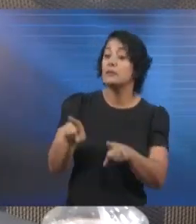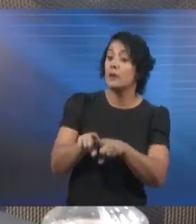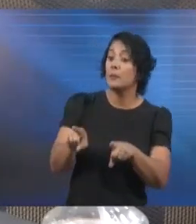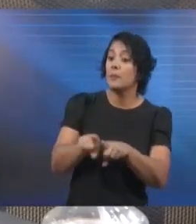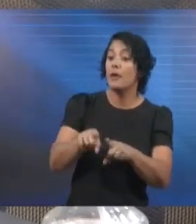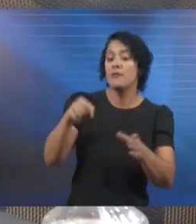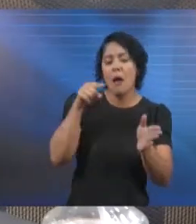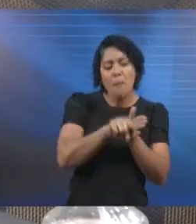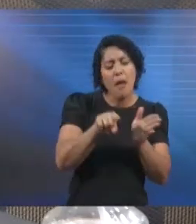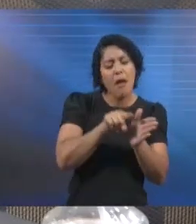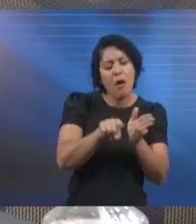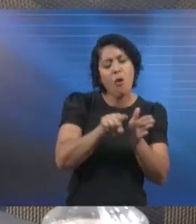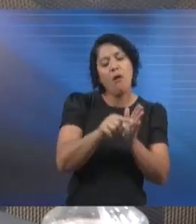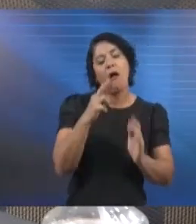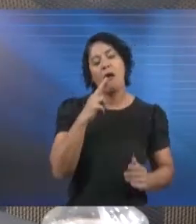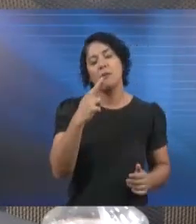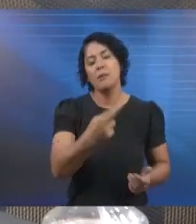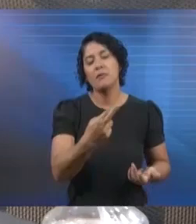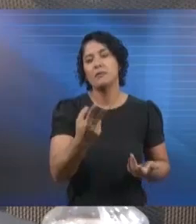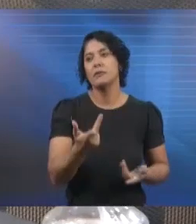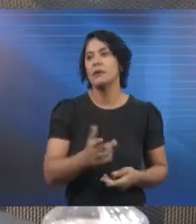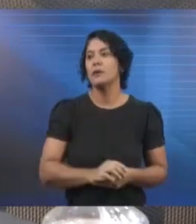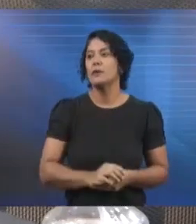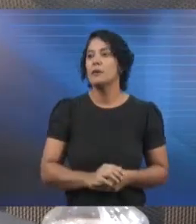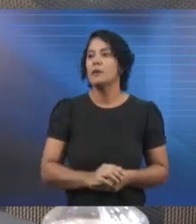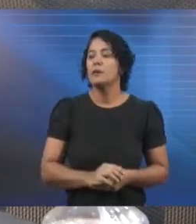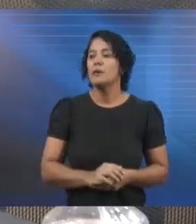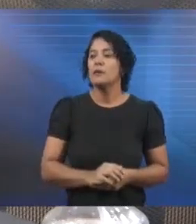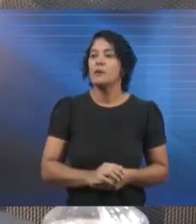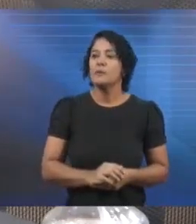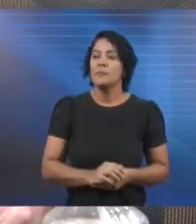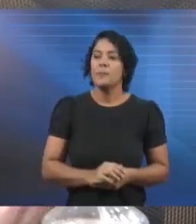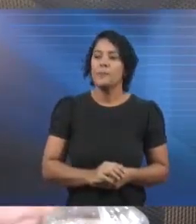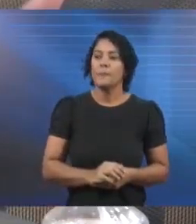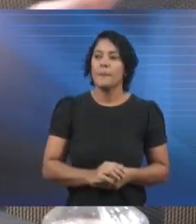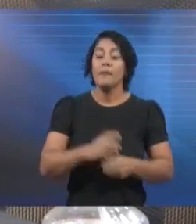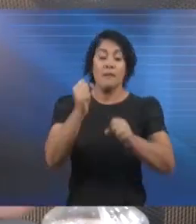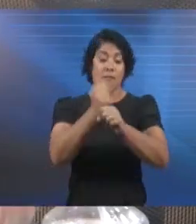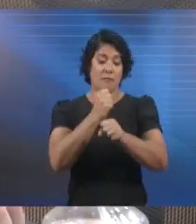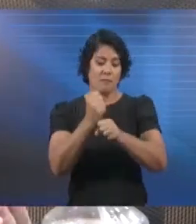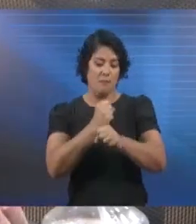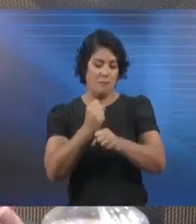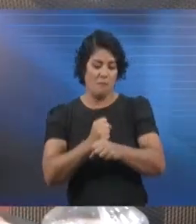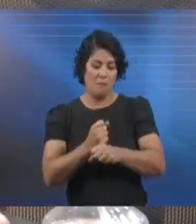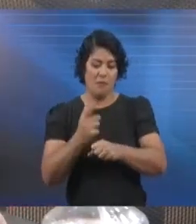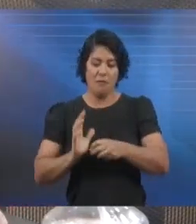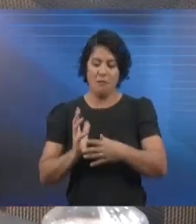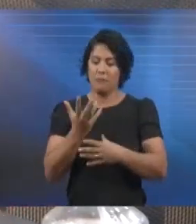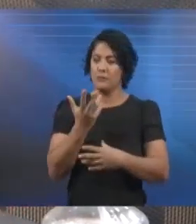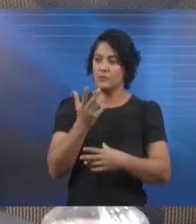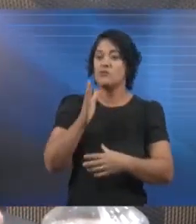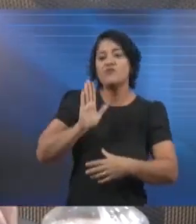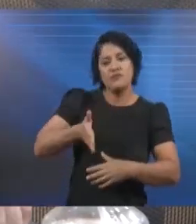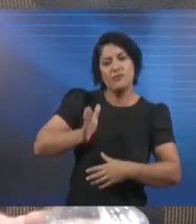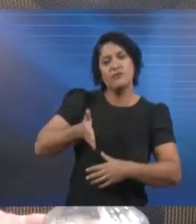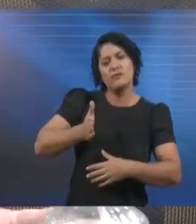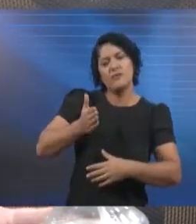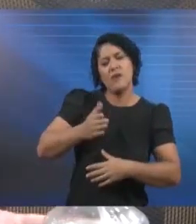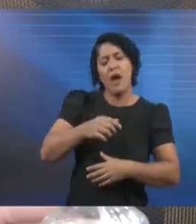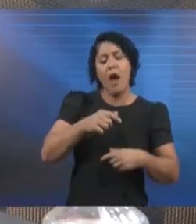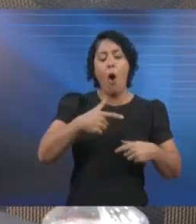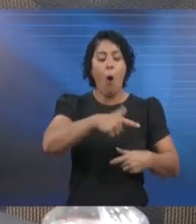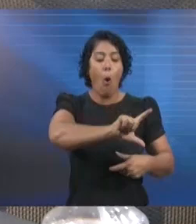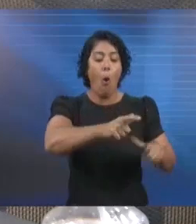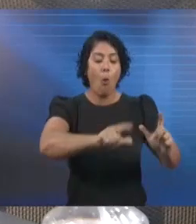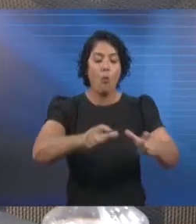questionamentos sejam respondidos no decorrer da obra que inclusive isso já foi feito em outros locais